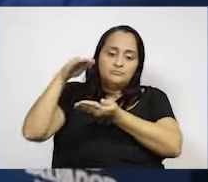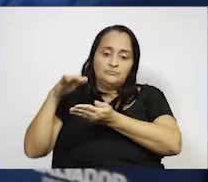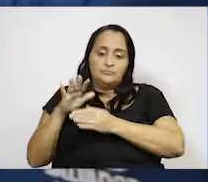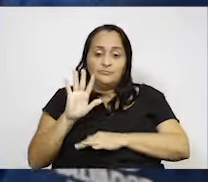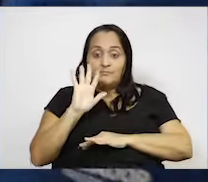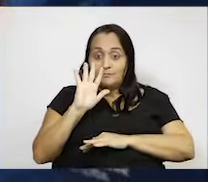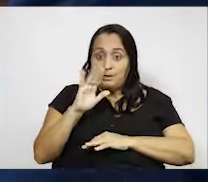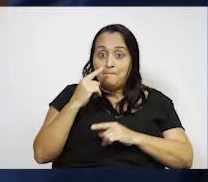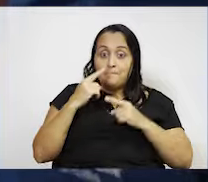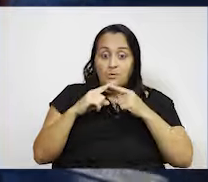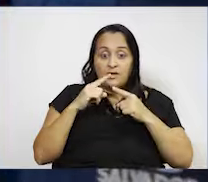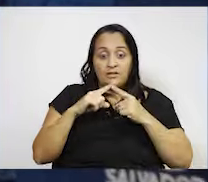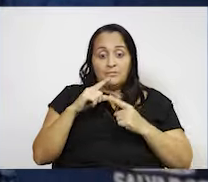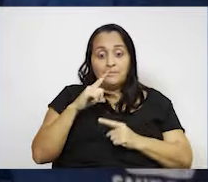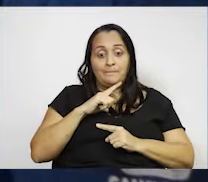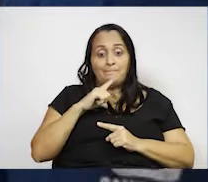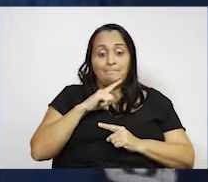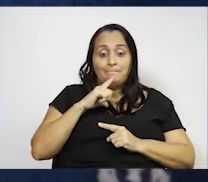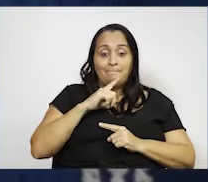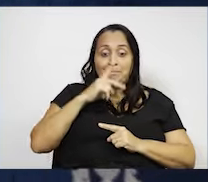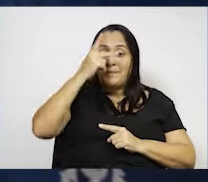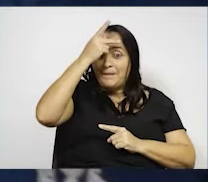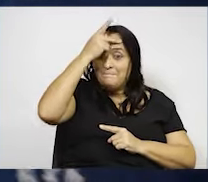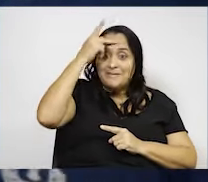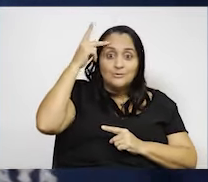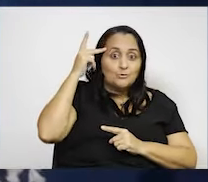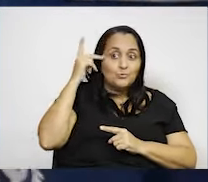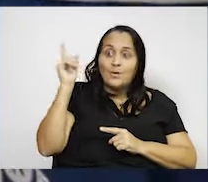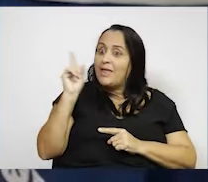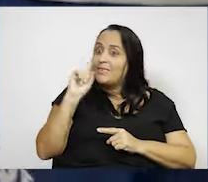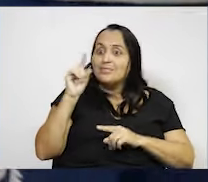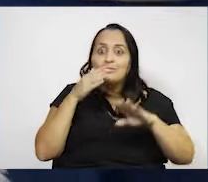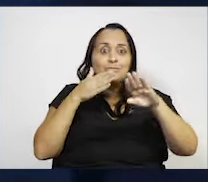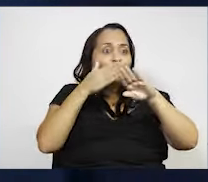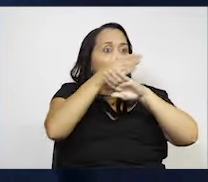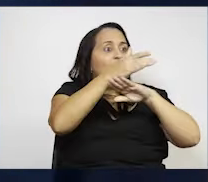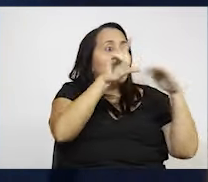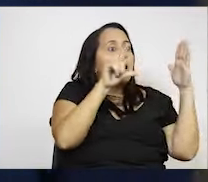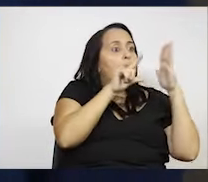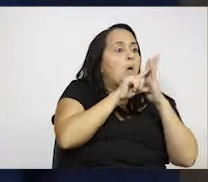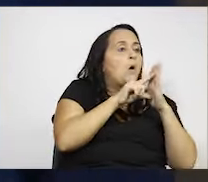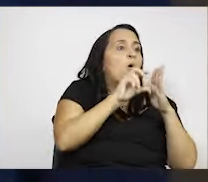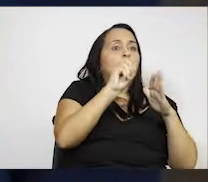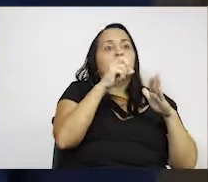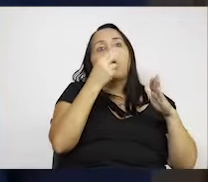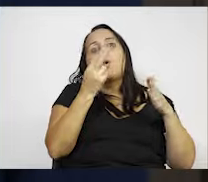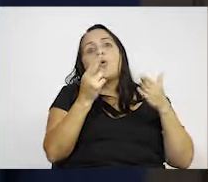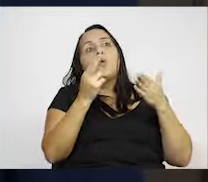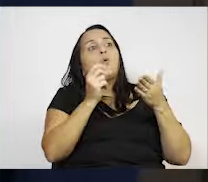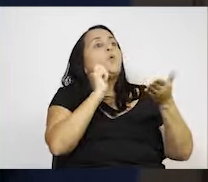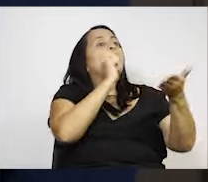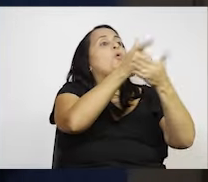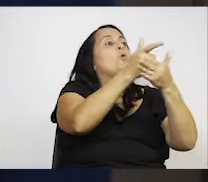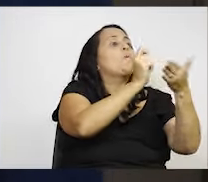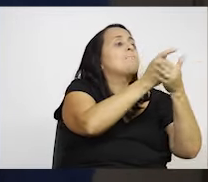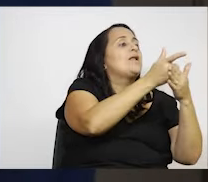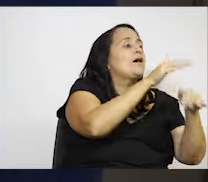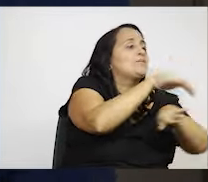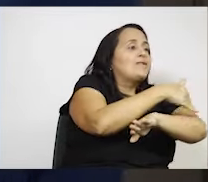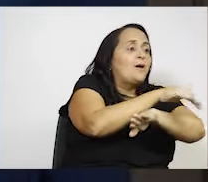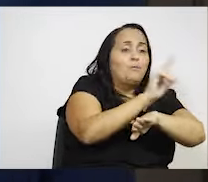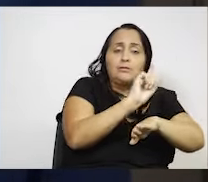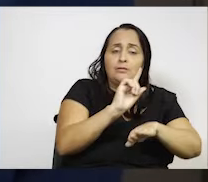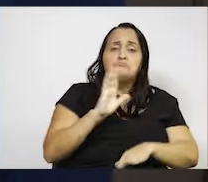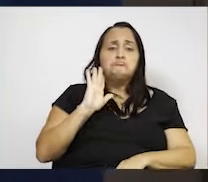tem gente que não vai na banca comprar o jornal. Tem gente que recebe em casa. Esse é o assinante do jornal. Então,